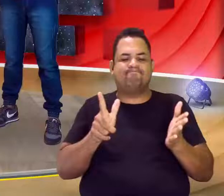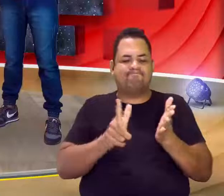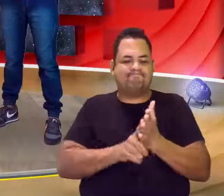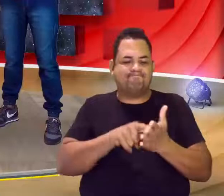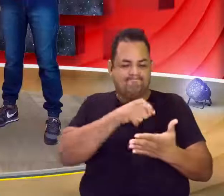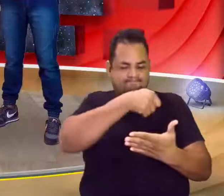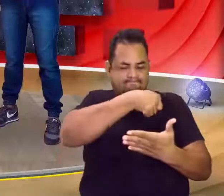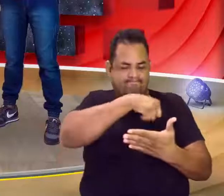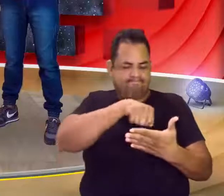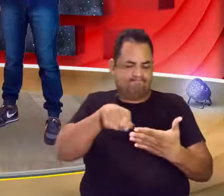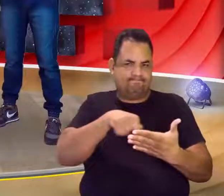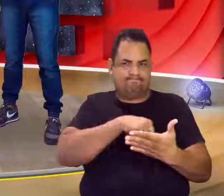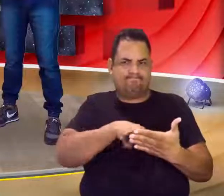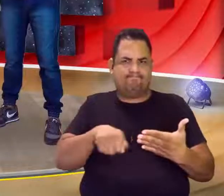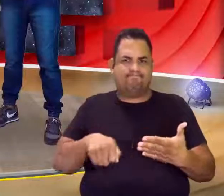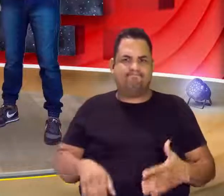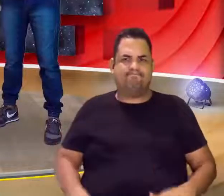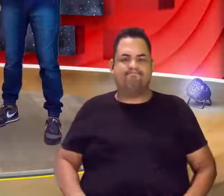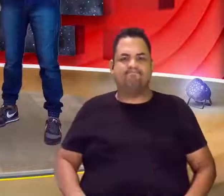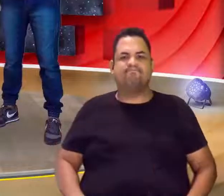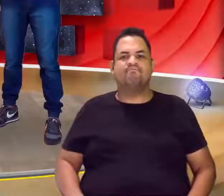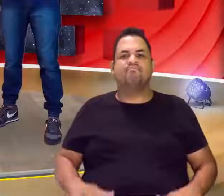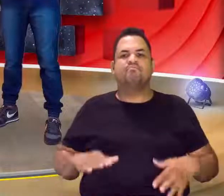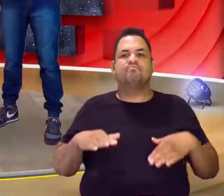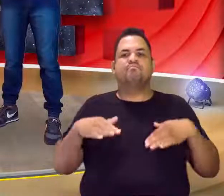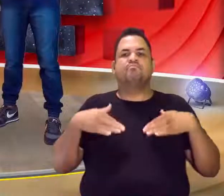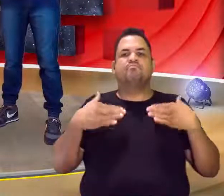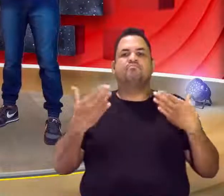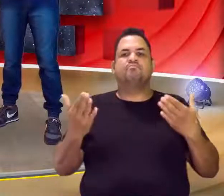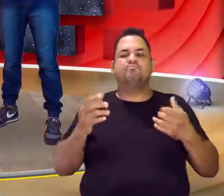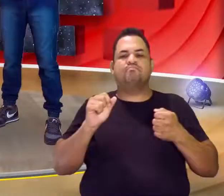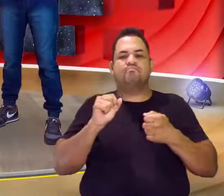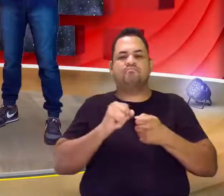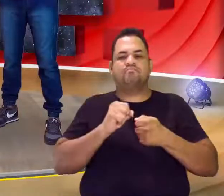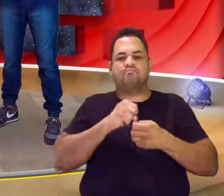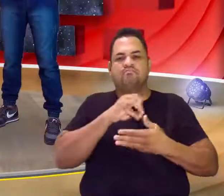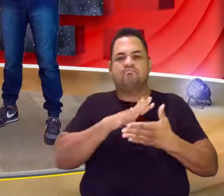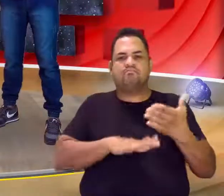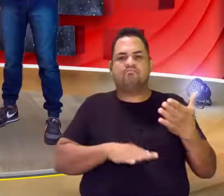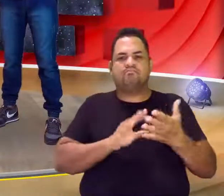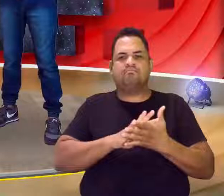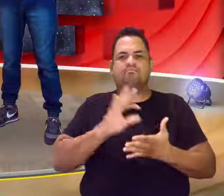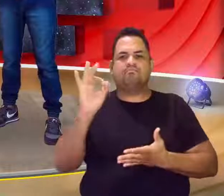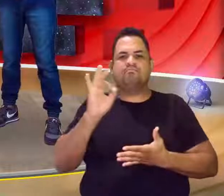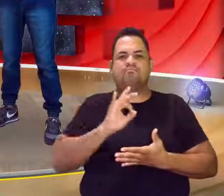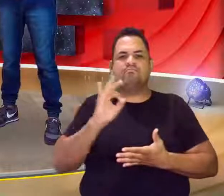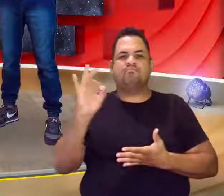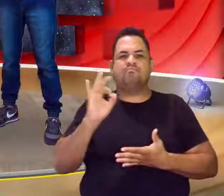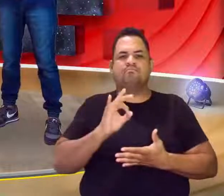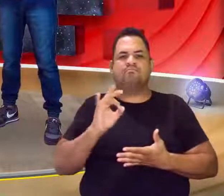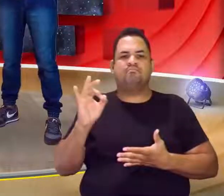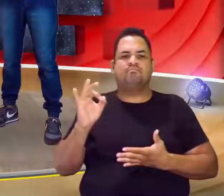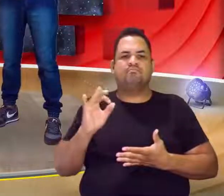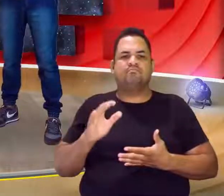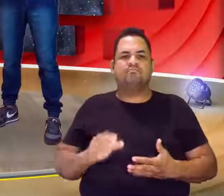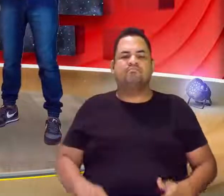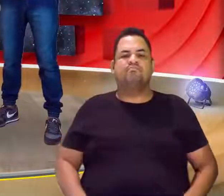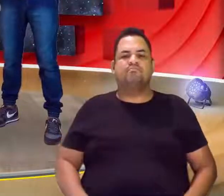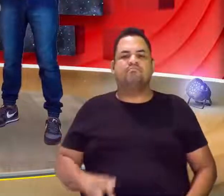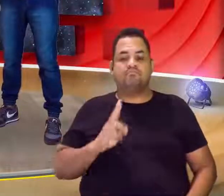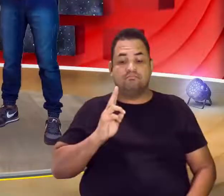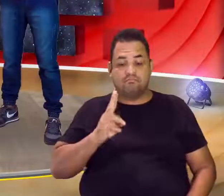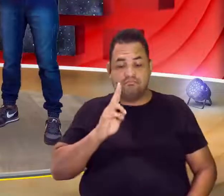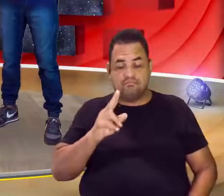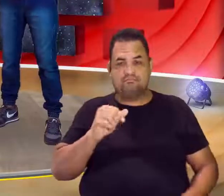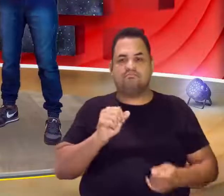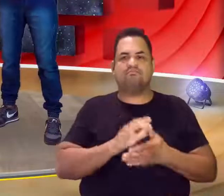anotar. Parou. Anota. Toda vez que você for resolver uma questão de porcentagem. Toda vez.